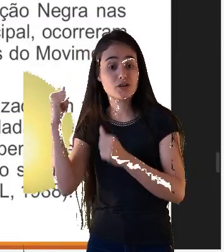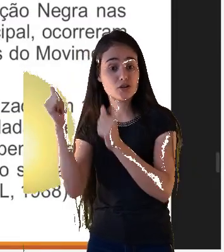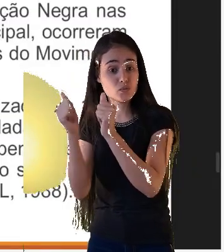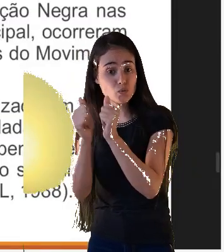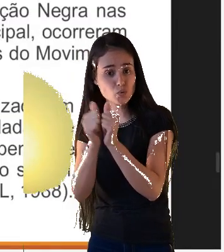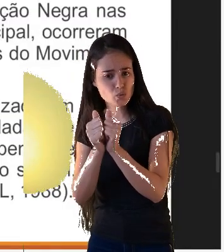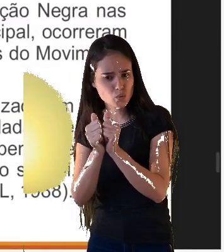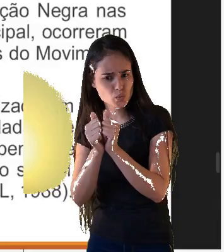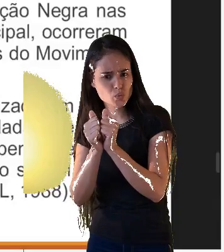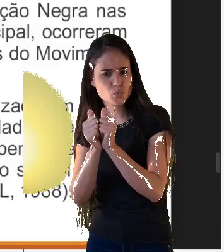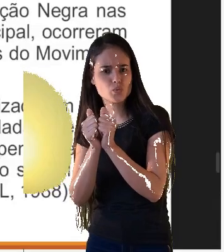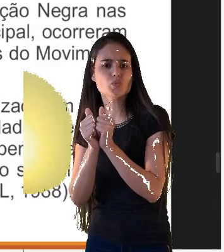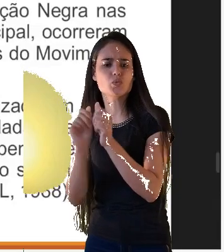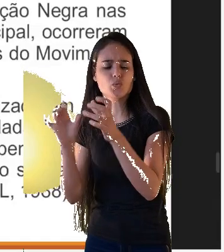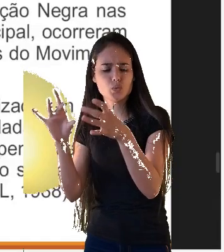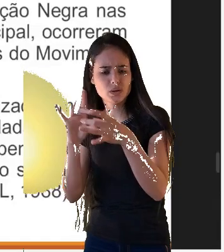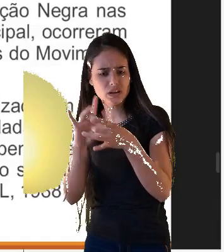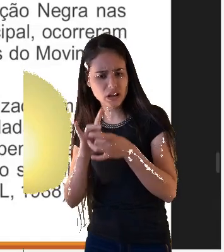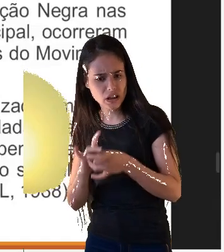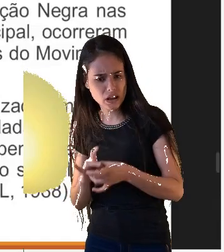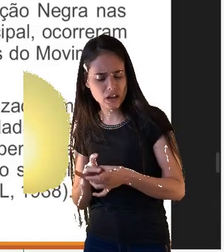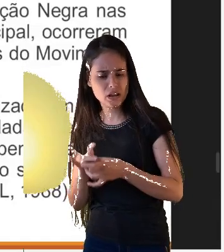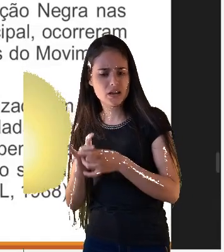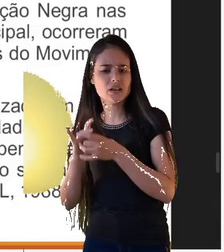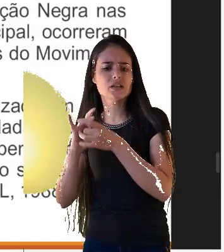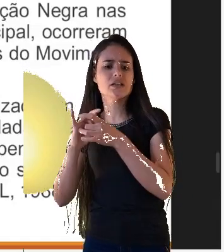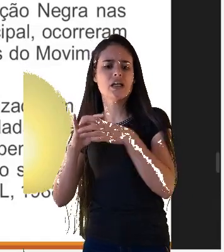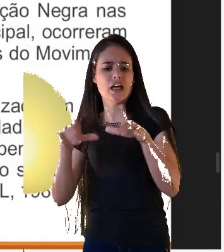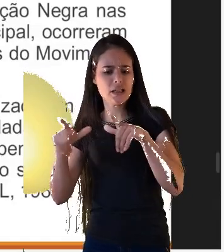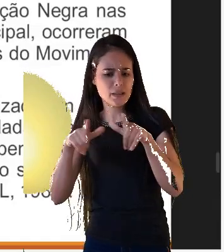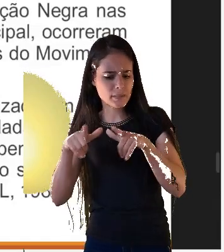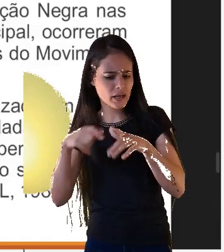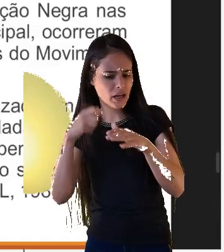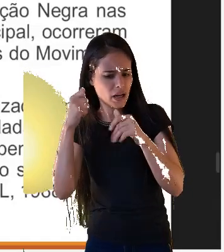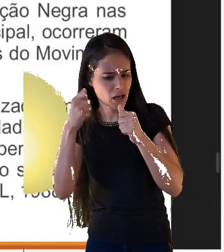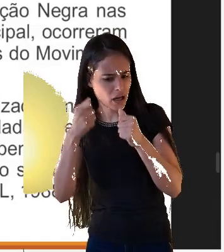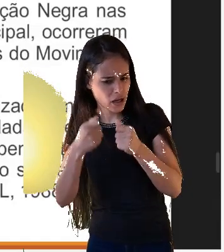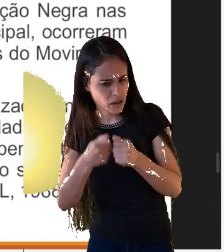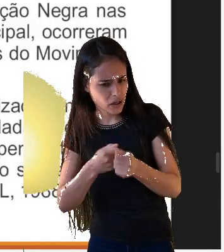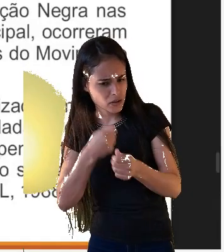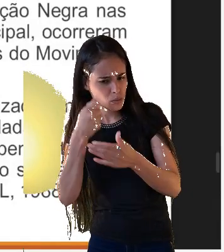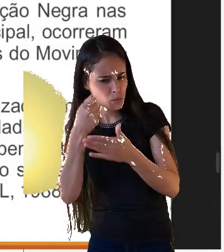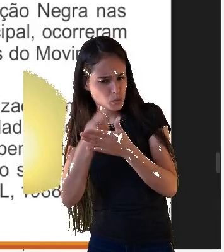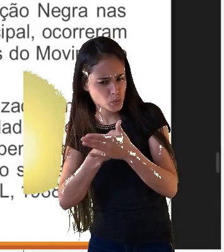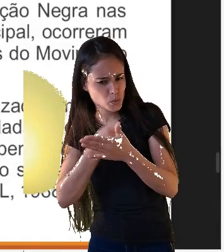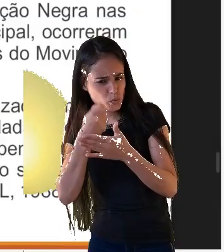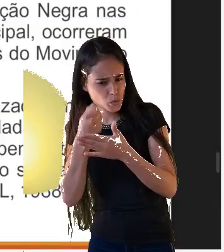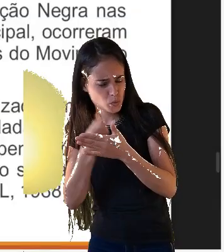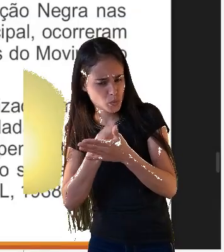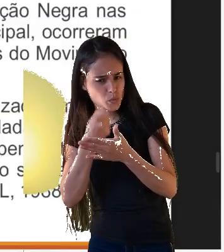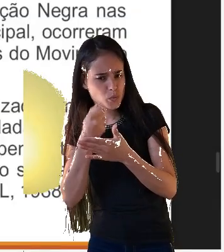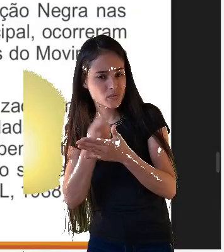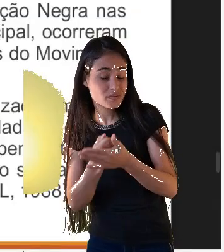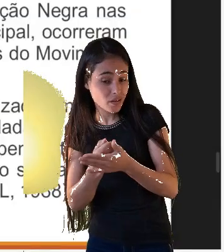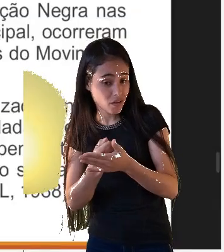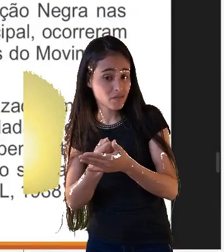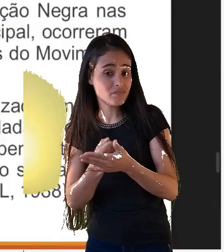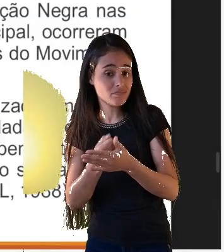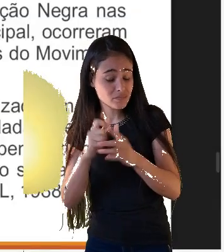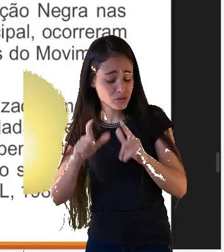uma conferência, por exemplo, que determinou saúde como um direito de todo mundo, né? E que